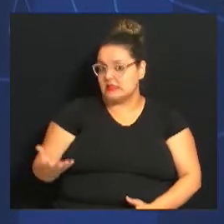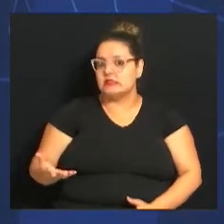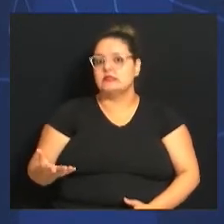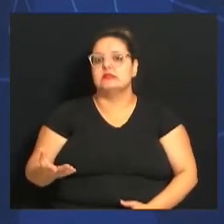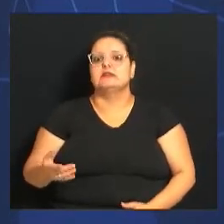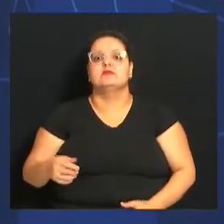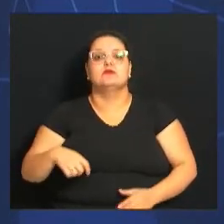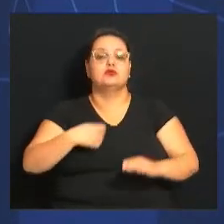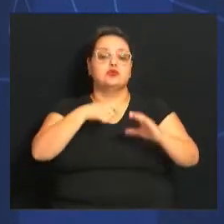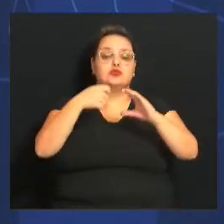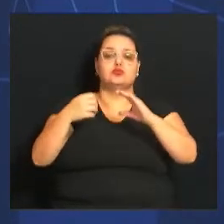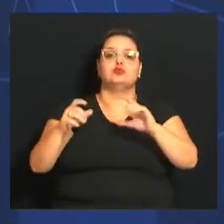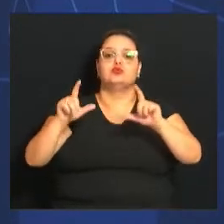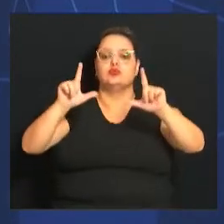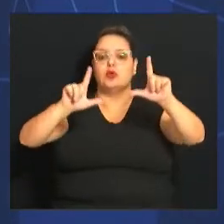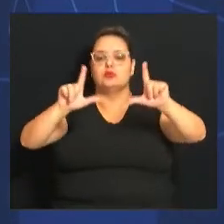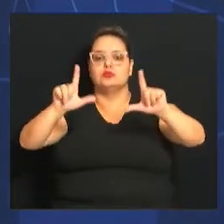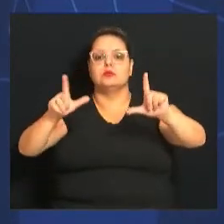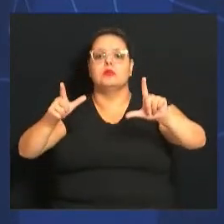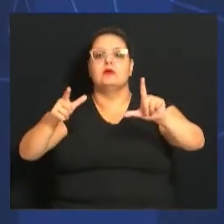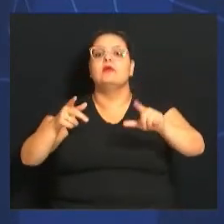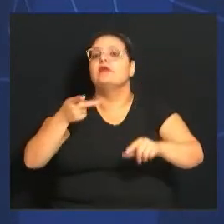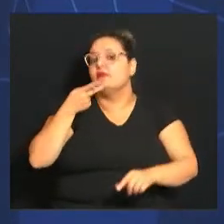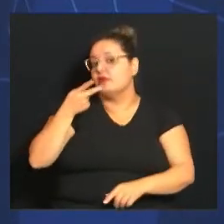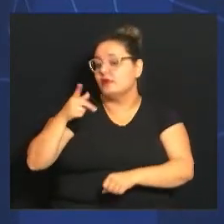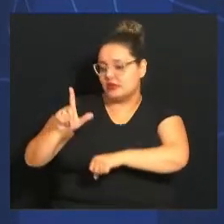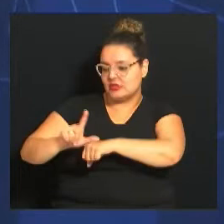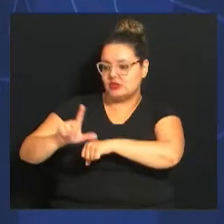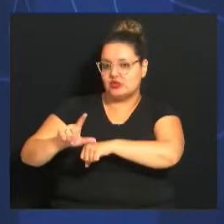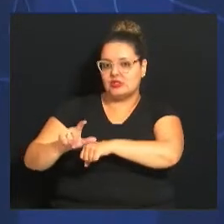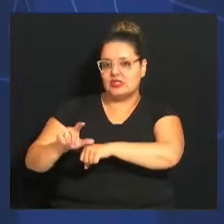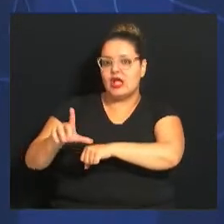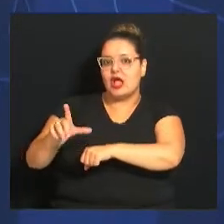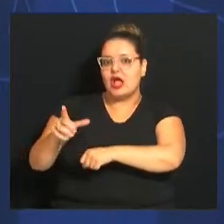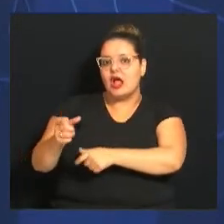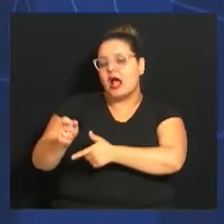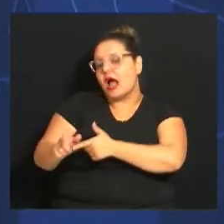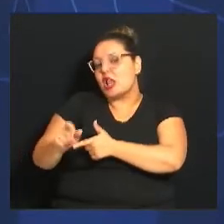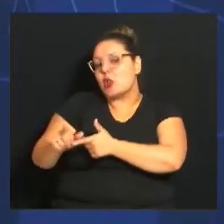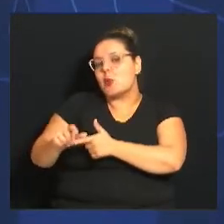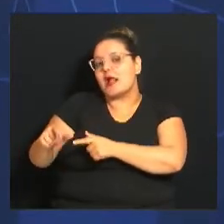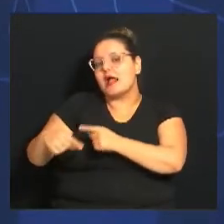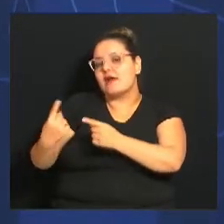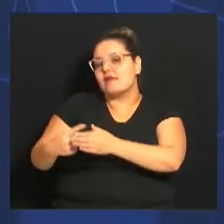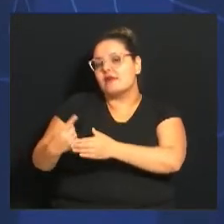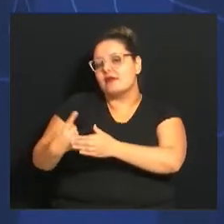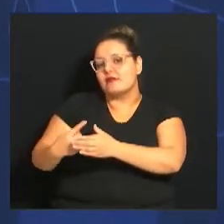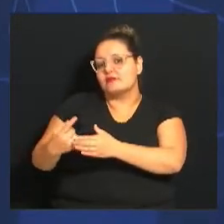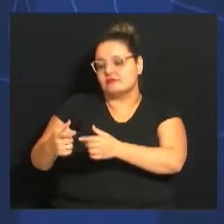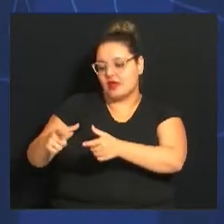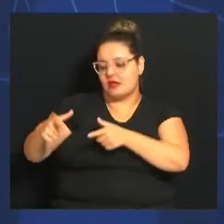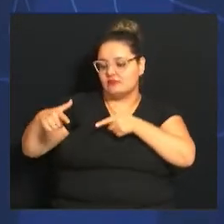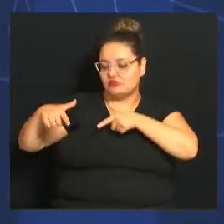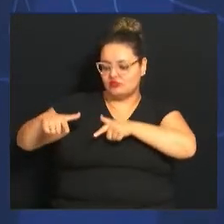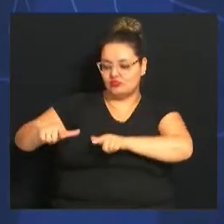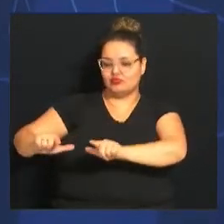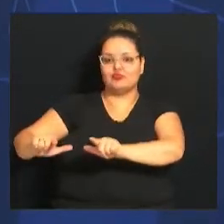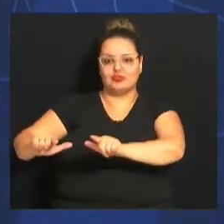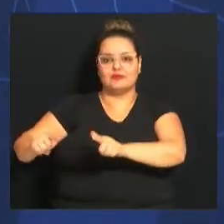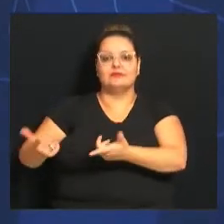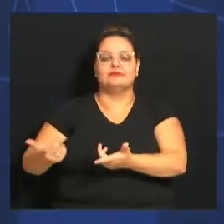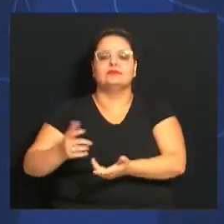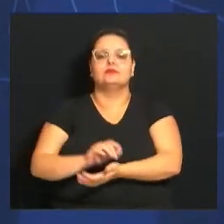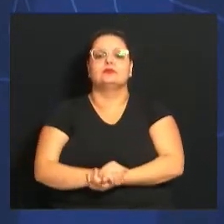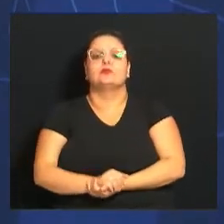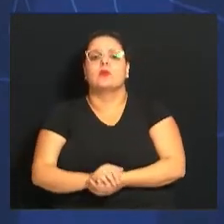aberta, fechadas locadoras, que você mesmo citou. Isso serve para séries também. O streaming, ele chegou para